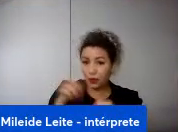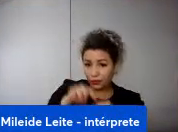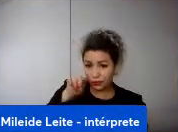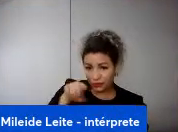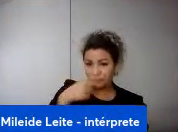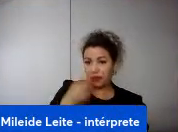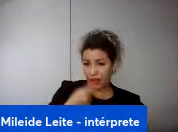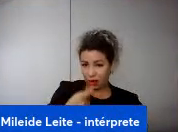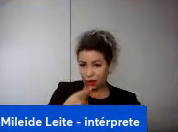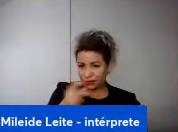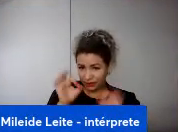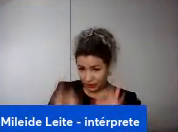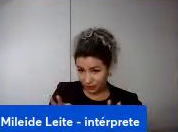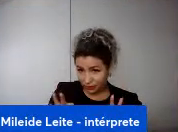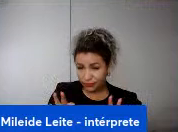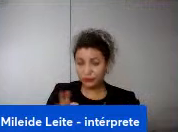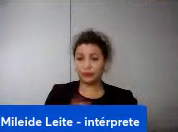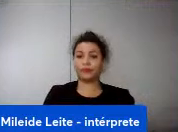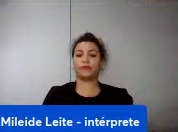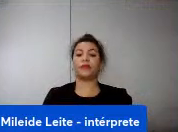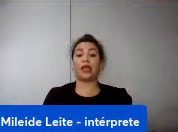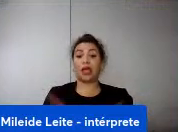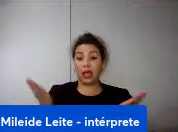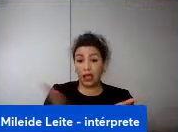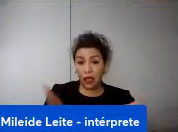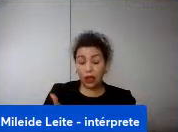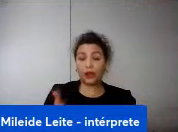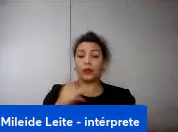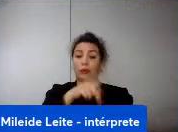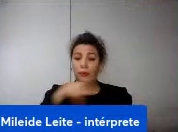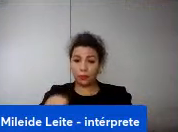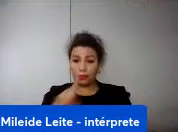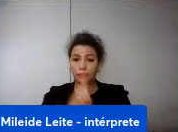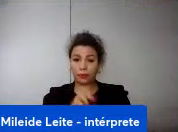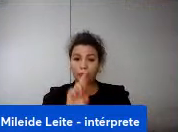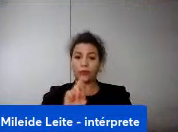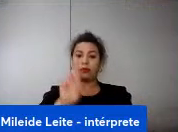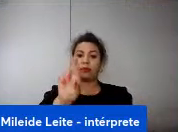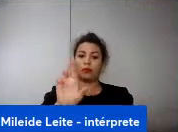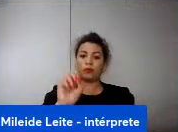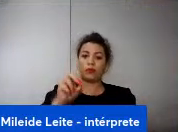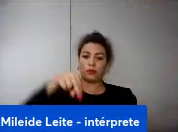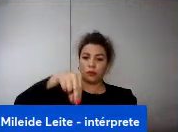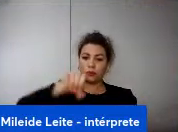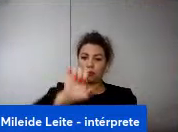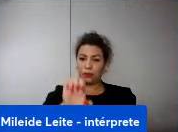Certo. Com a palavra, o professor Dr. Ronei.